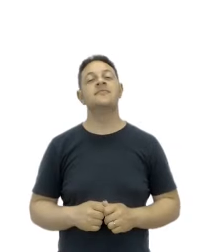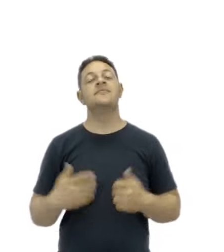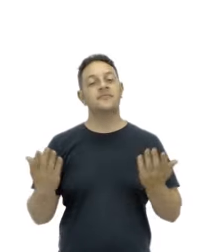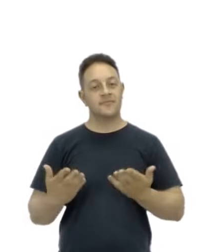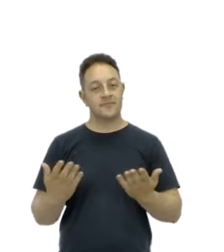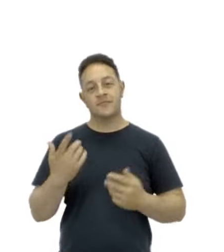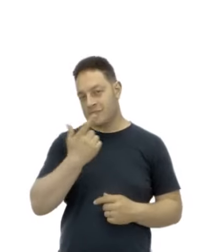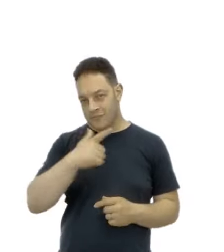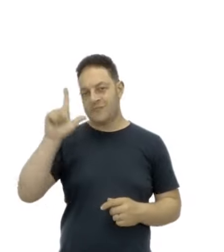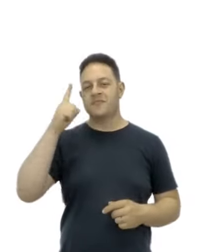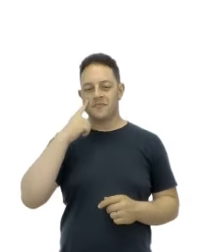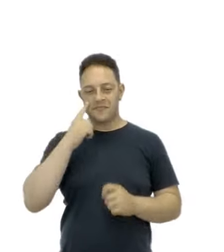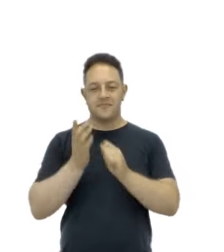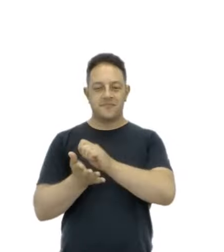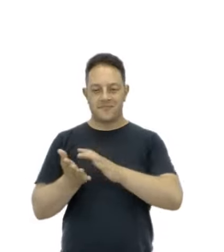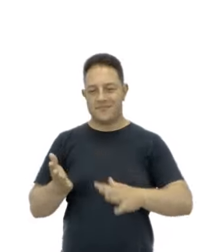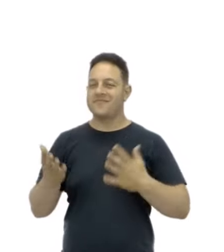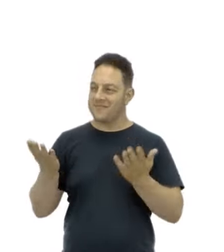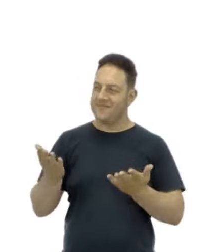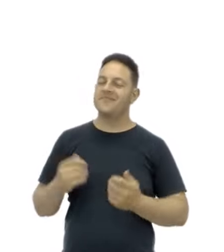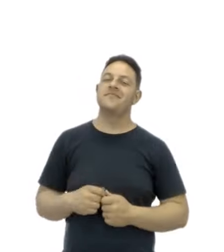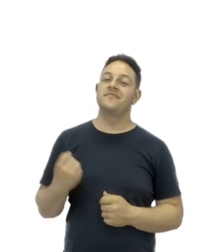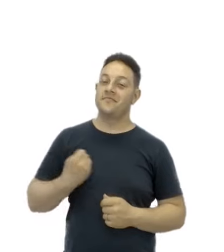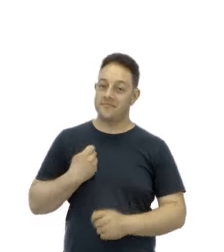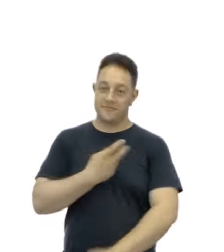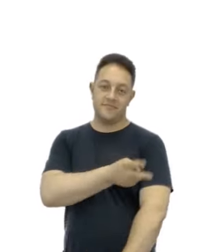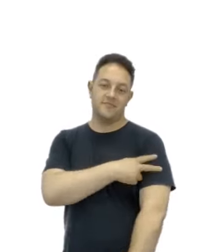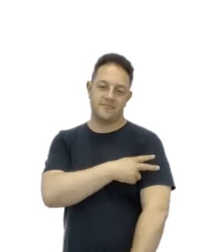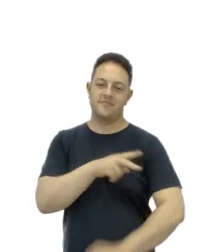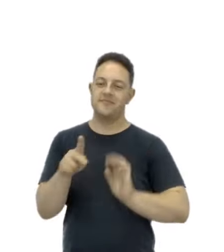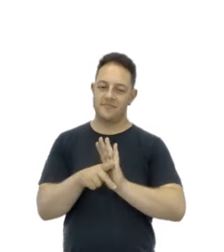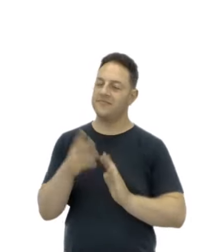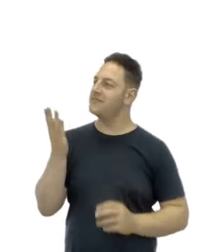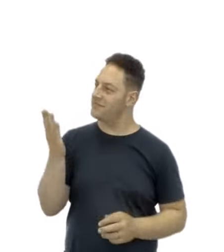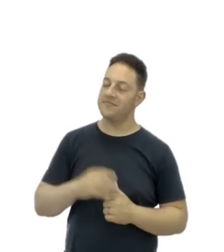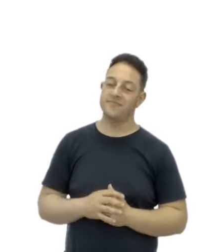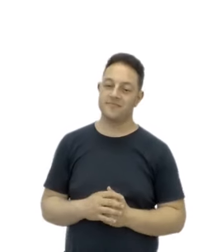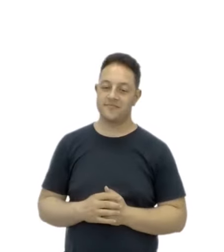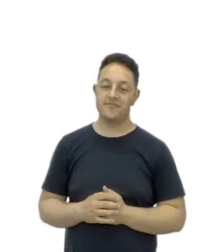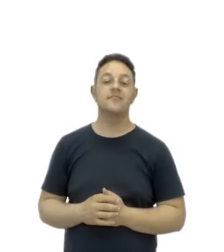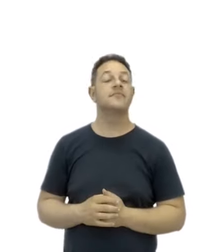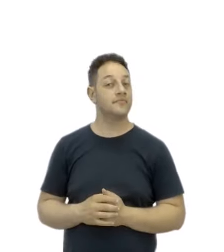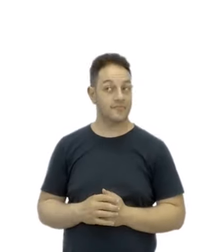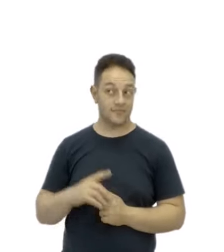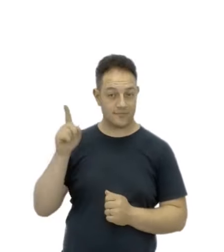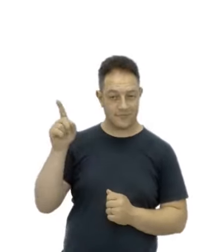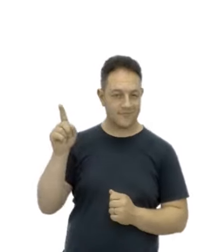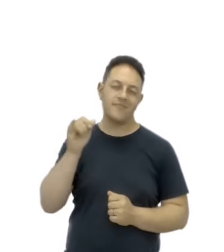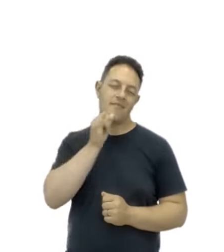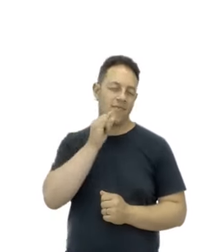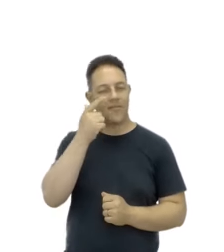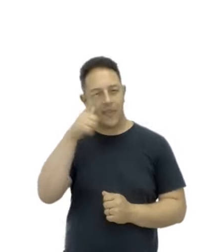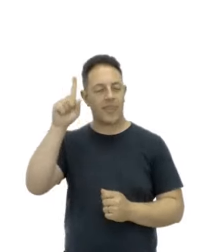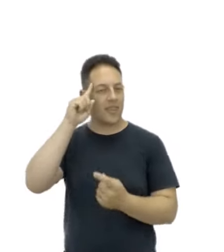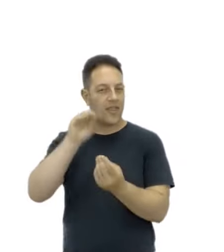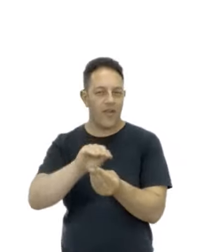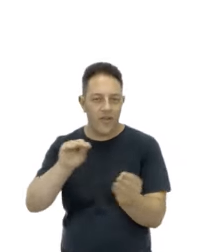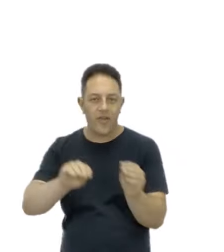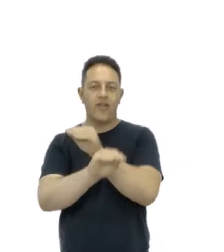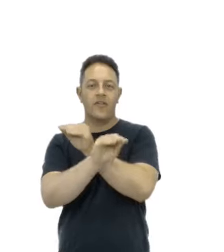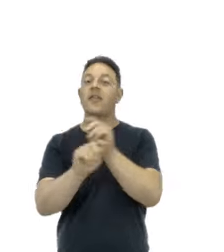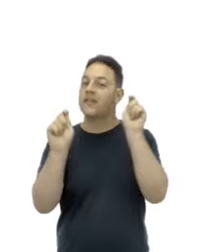a outra atividade, Inês, que é do segundo ano. Então, nessa atividade do segundo ano, também